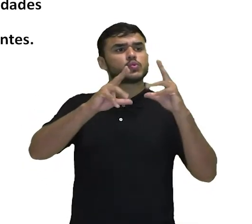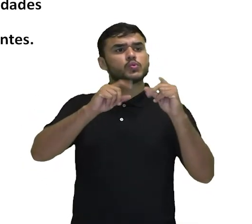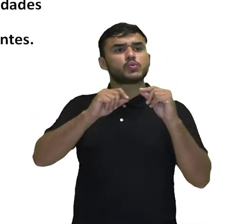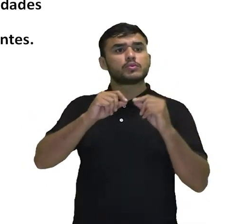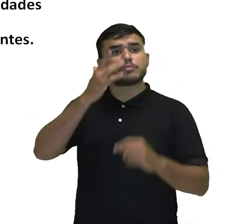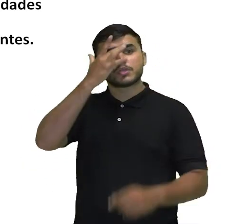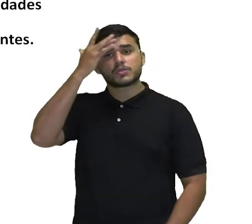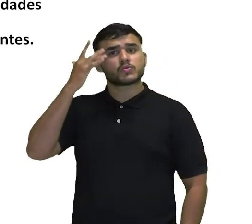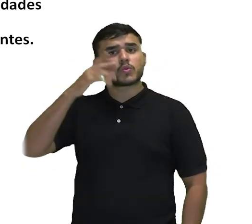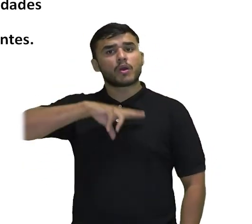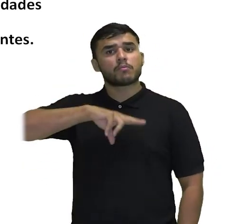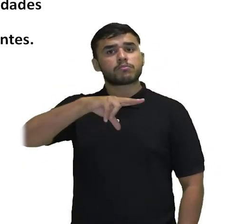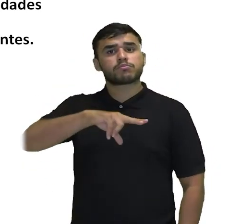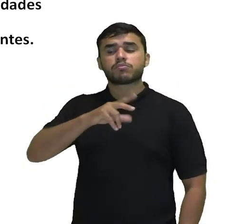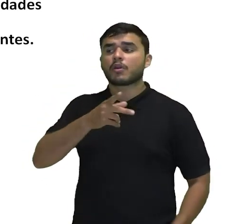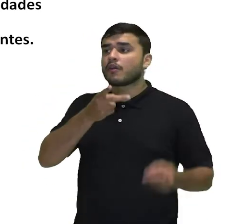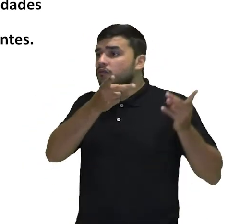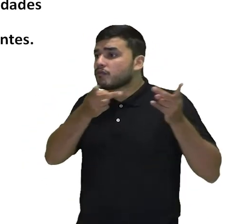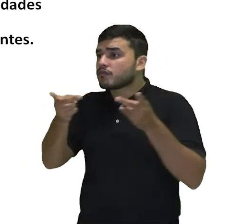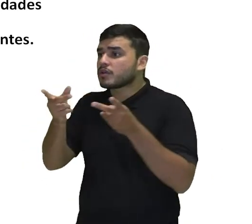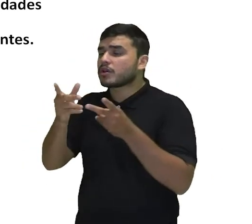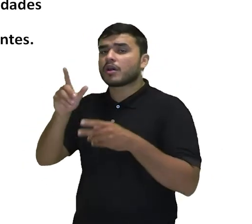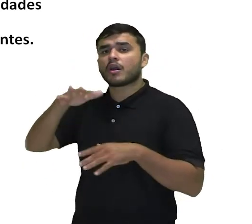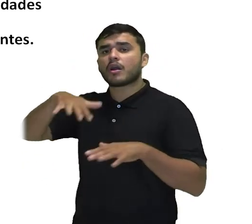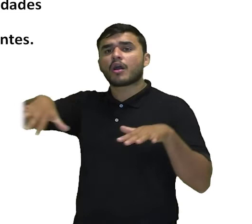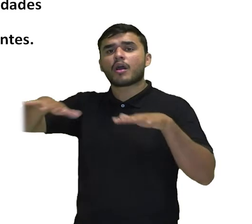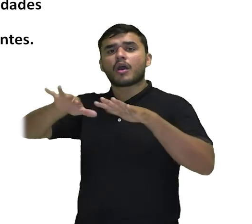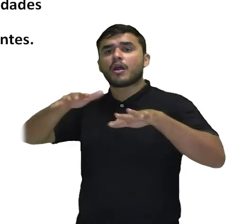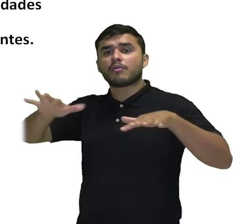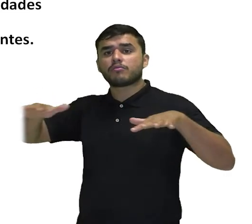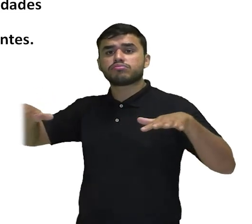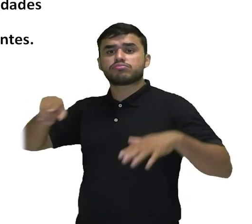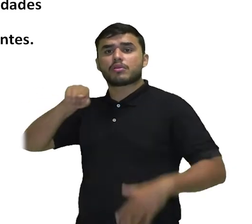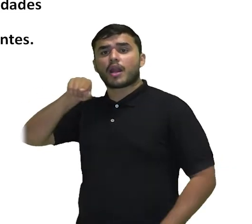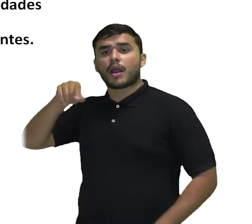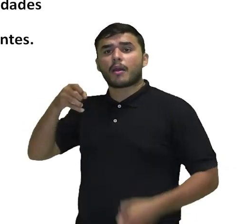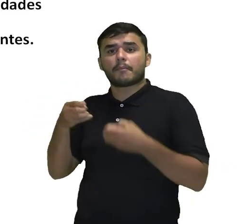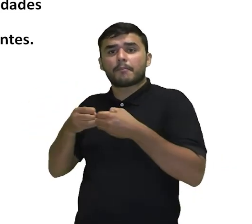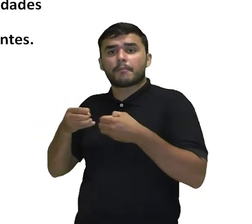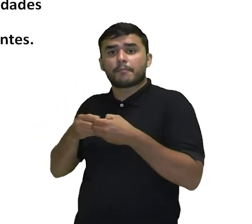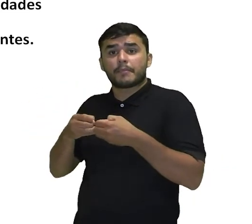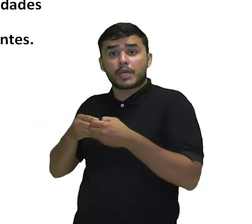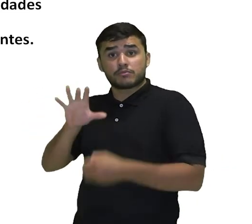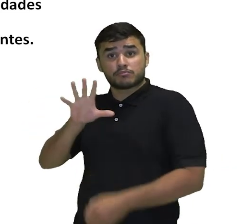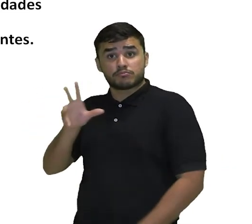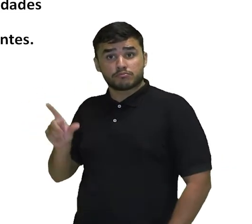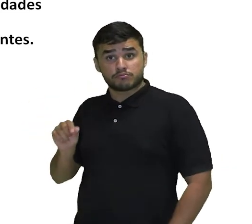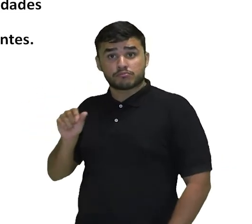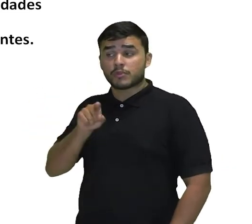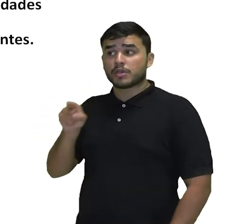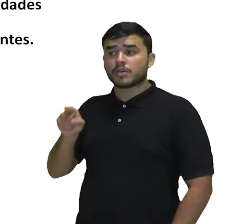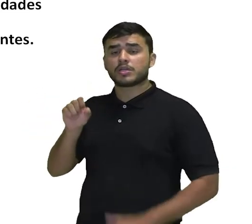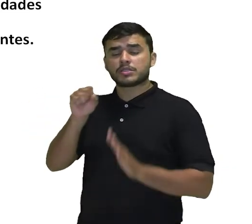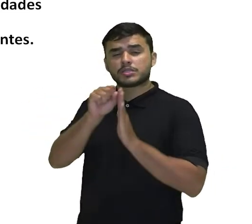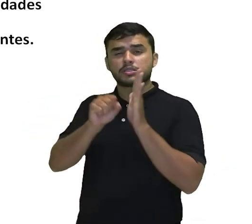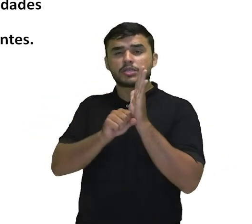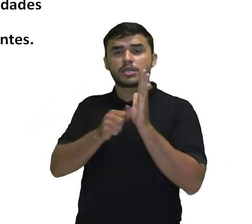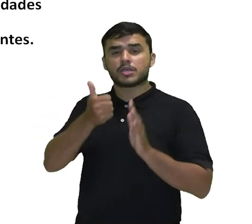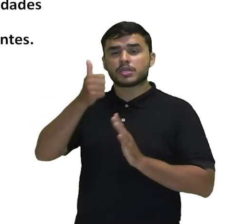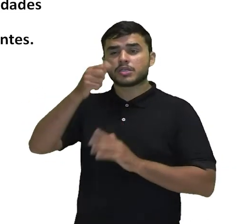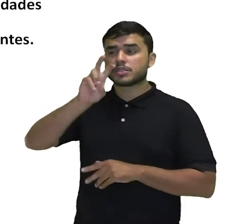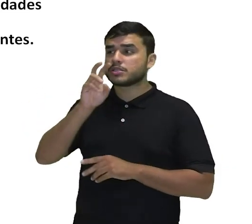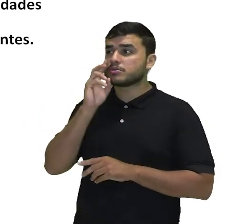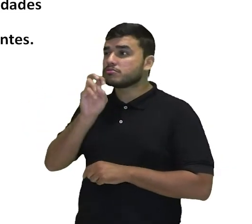portugueses que visitaram a costa a partir do século XV, consta também na ampla documentação sobre